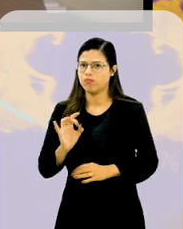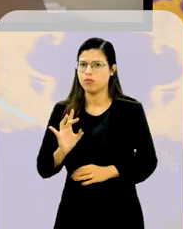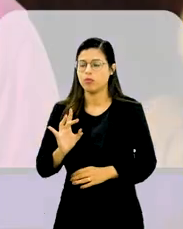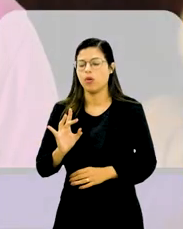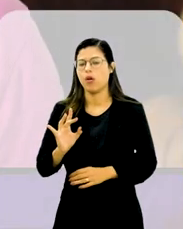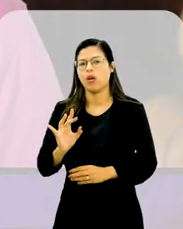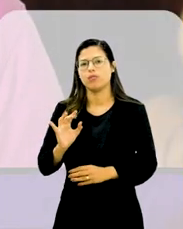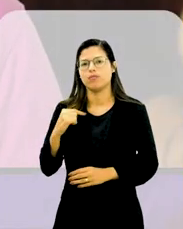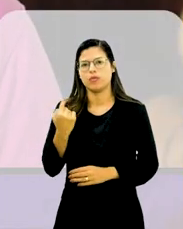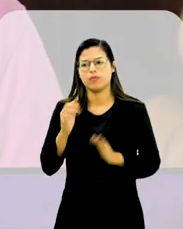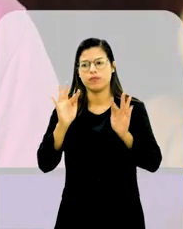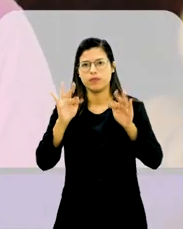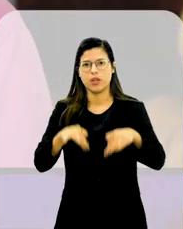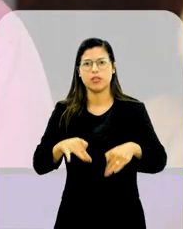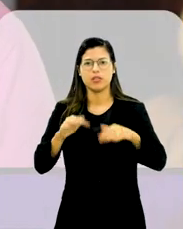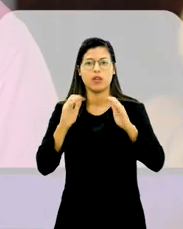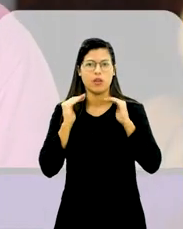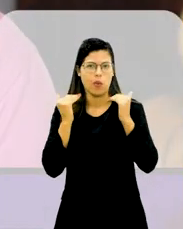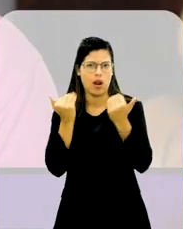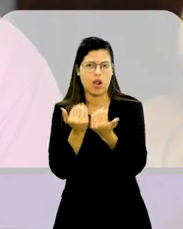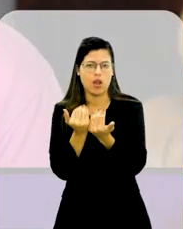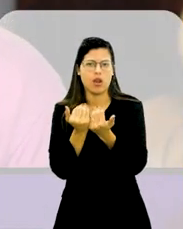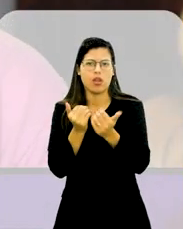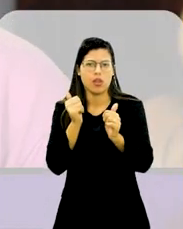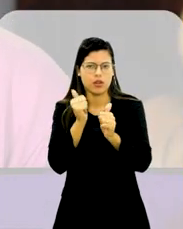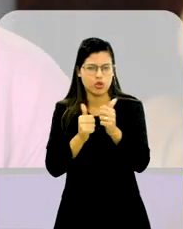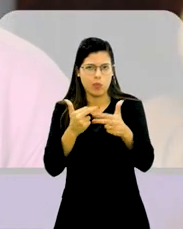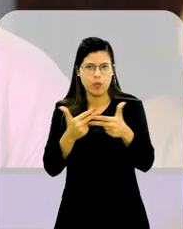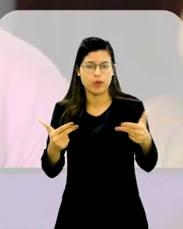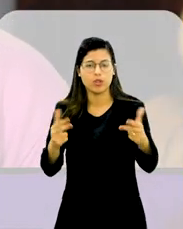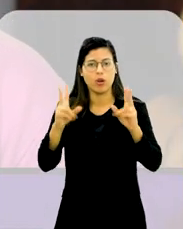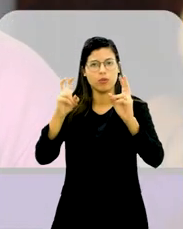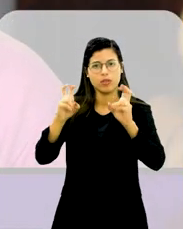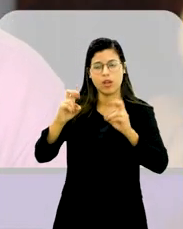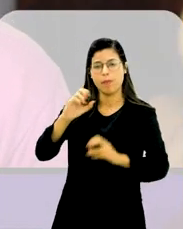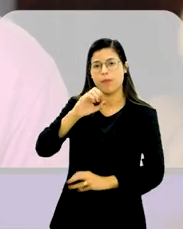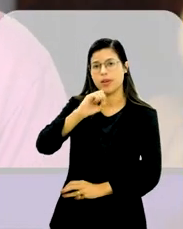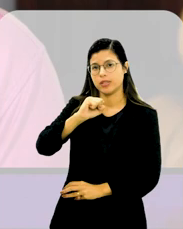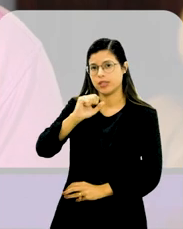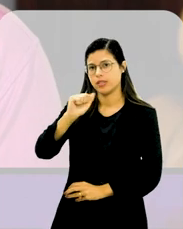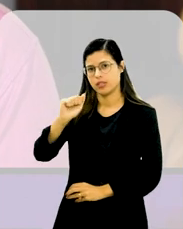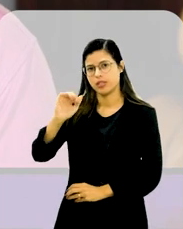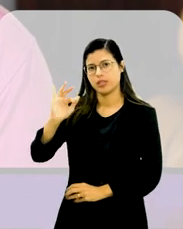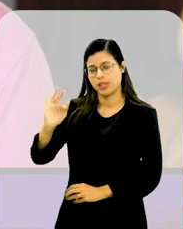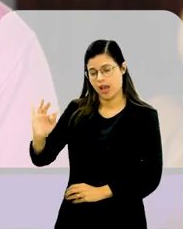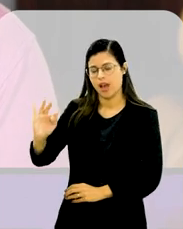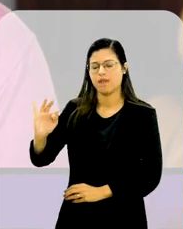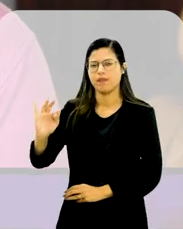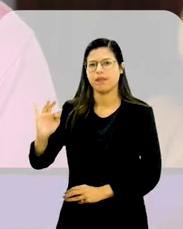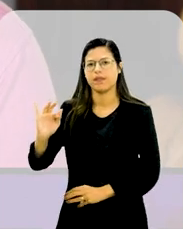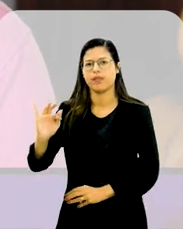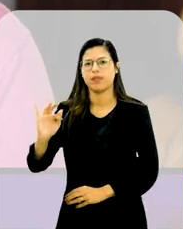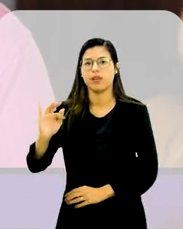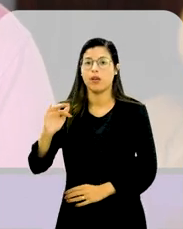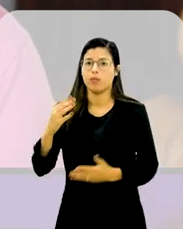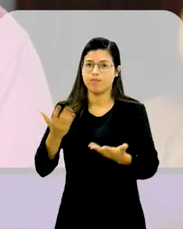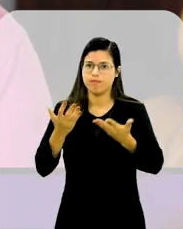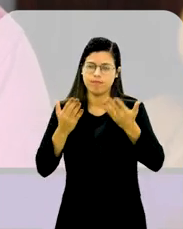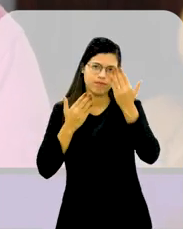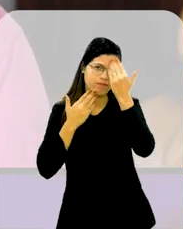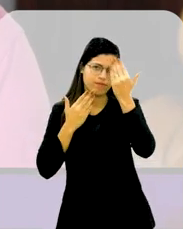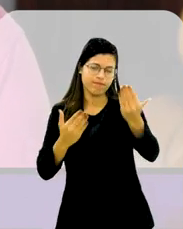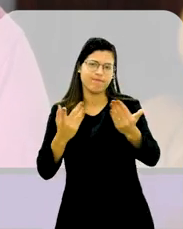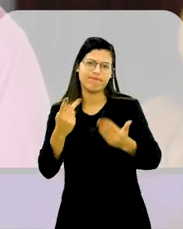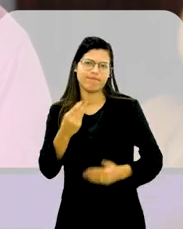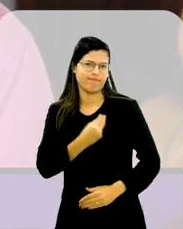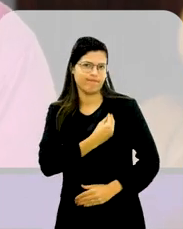Renan por hoje é só estamos Encerrando o Arena esportiva o tema do programa foi a saf a sociedade